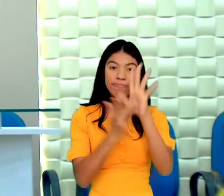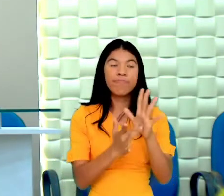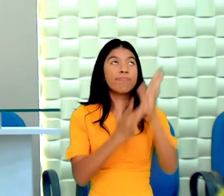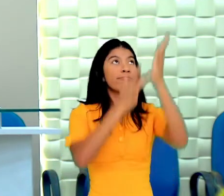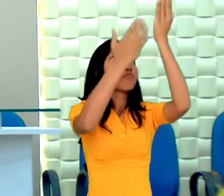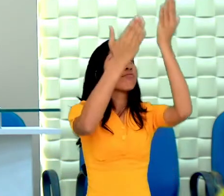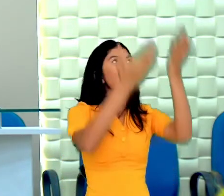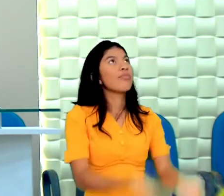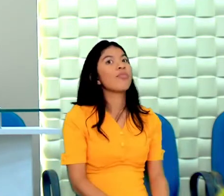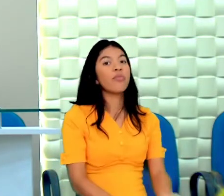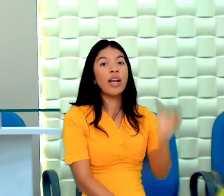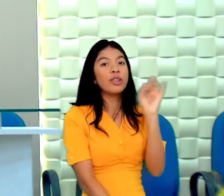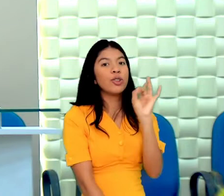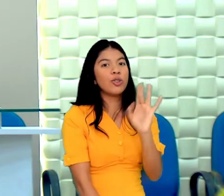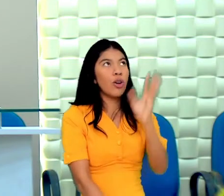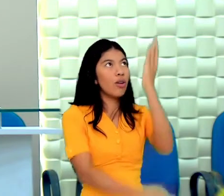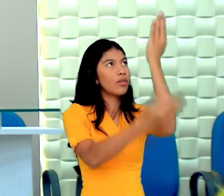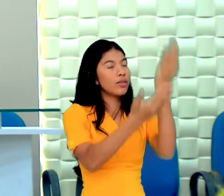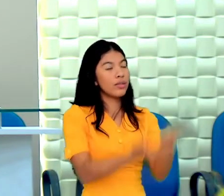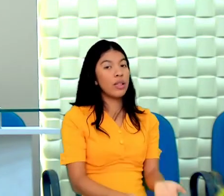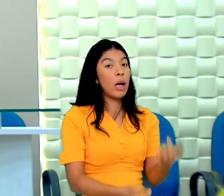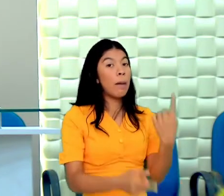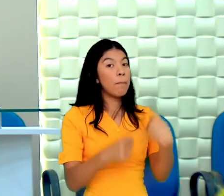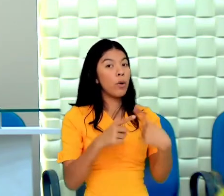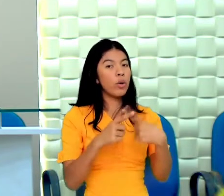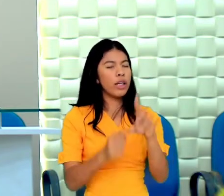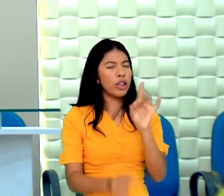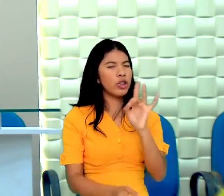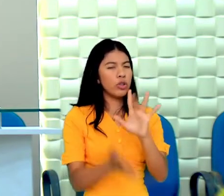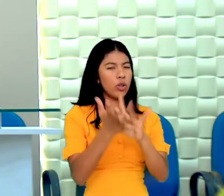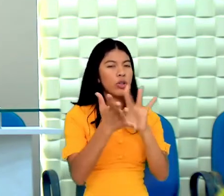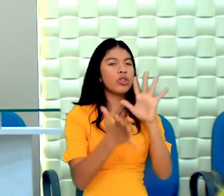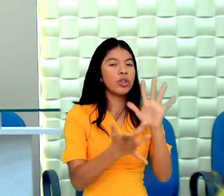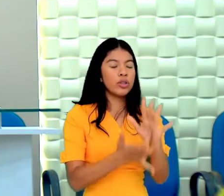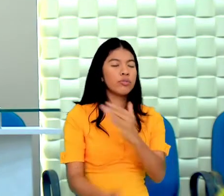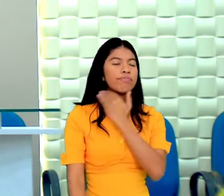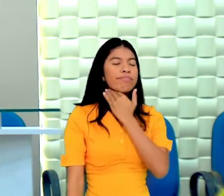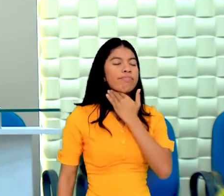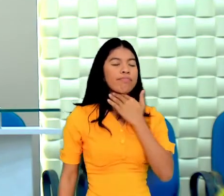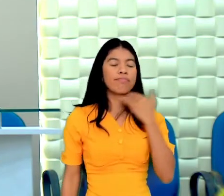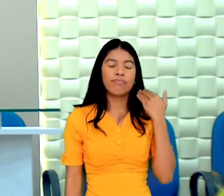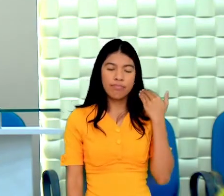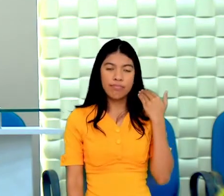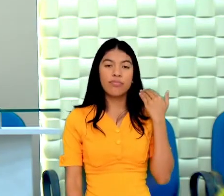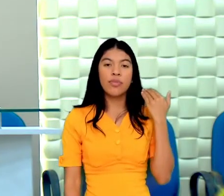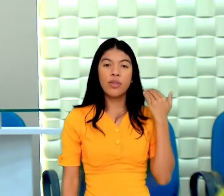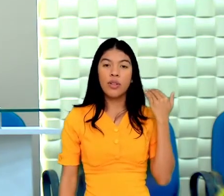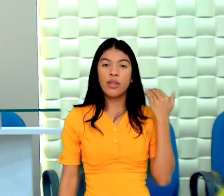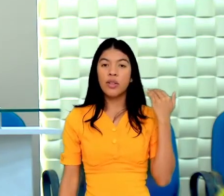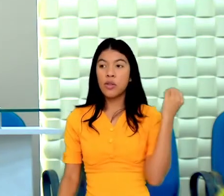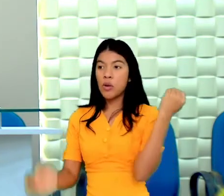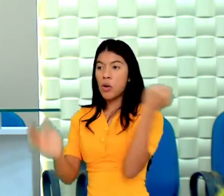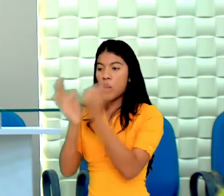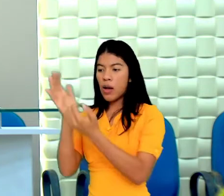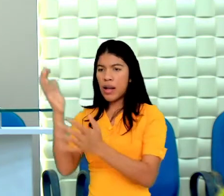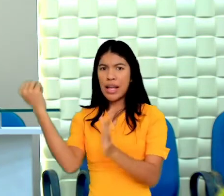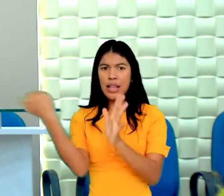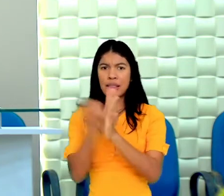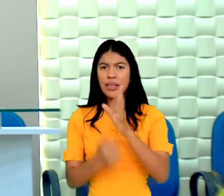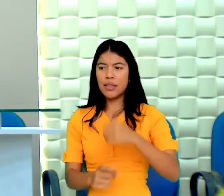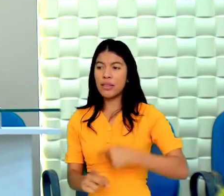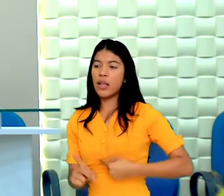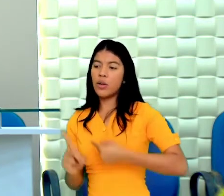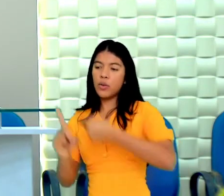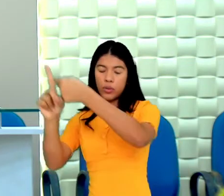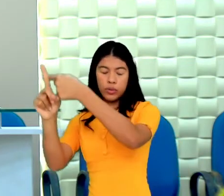dele exclusivamente. Por quê? Porque só ele subiu ao Calvário como justo para dar